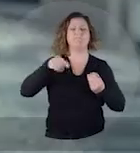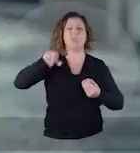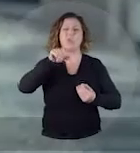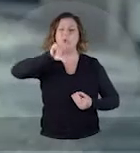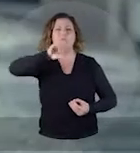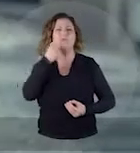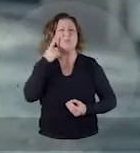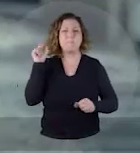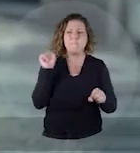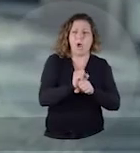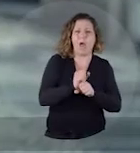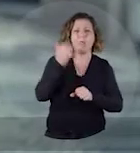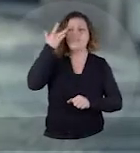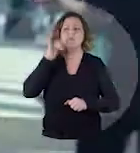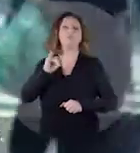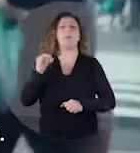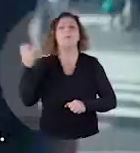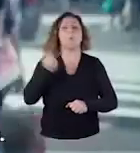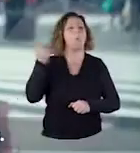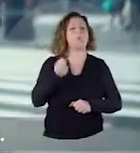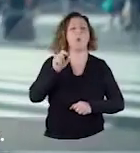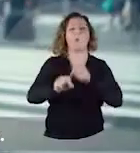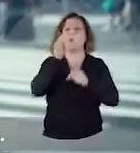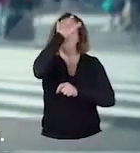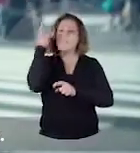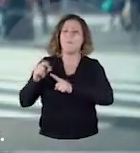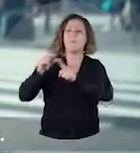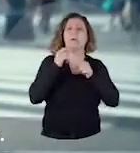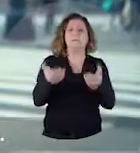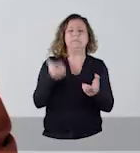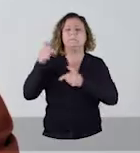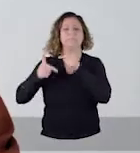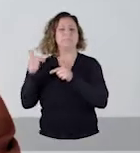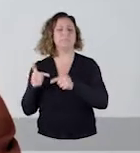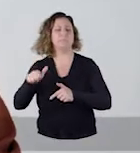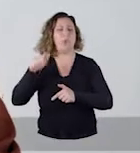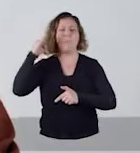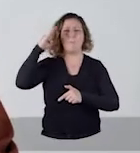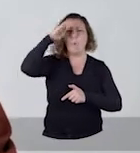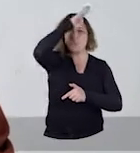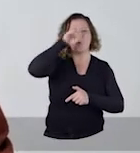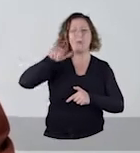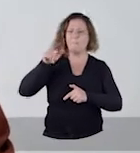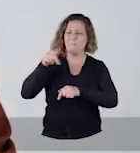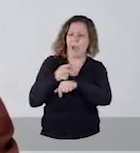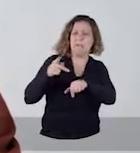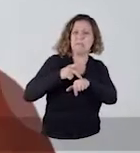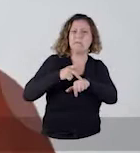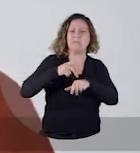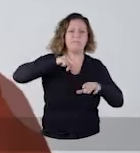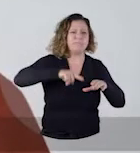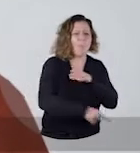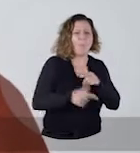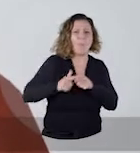parado. Não, né? Vejo perspectiva de me aposentar. O que as pessoas querem na periferia é emprego. Com Bolsonaro, o país afunda.